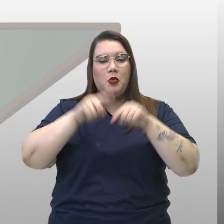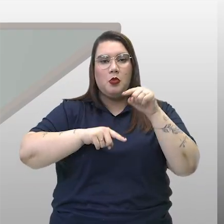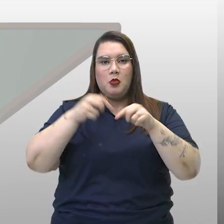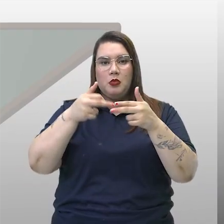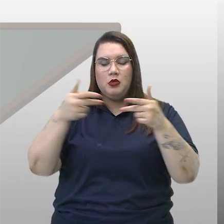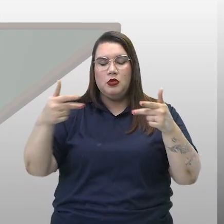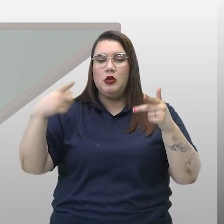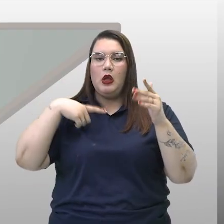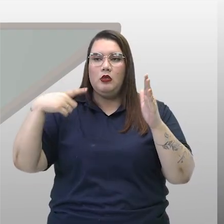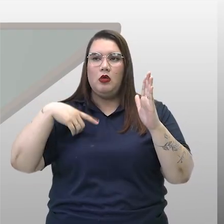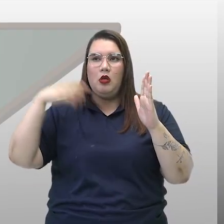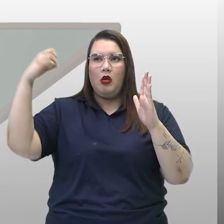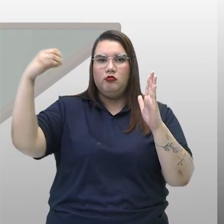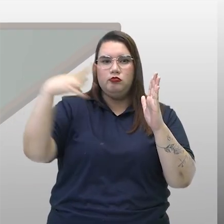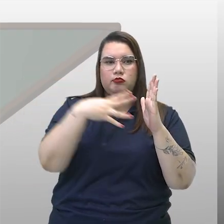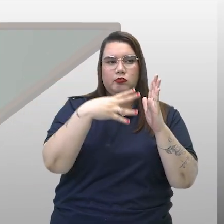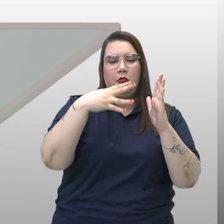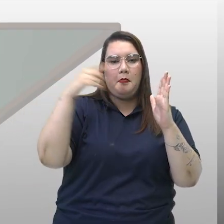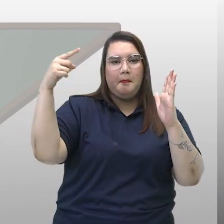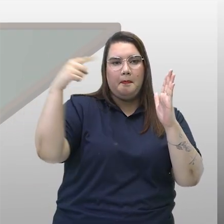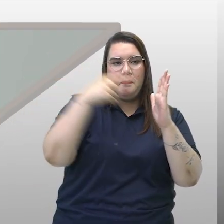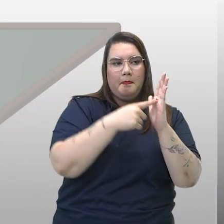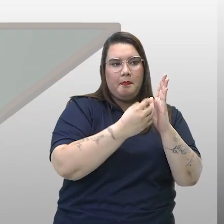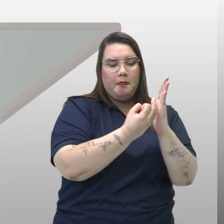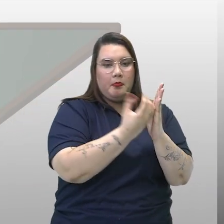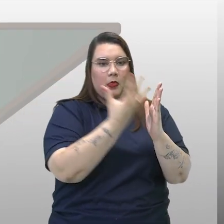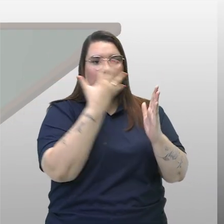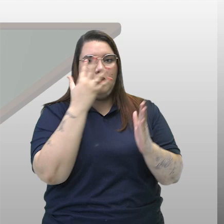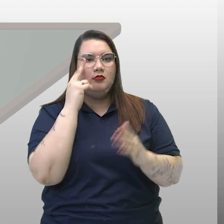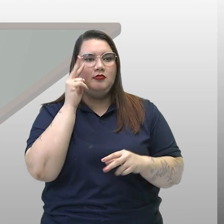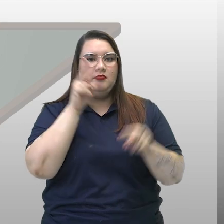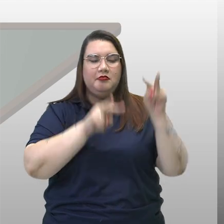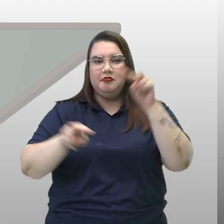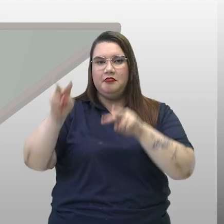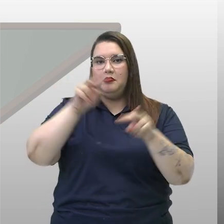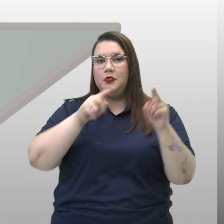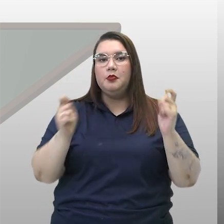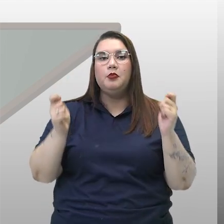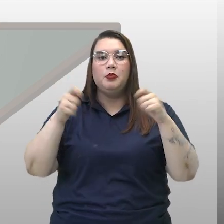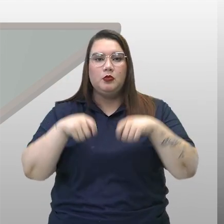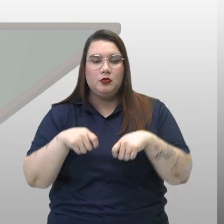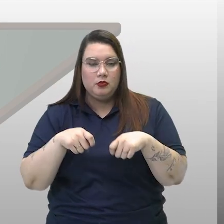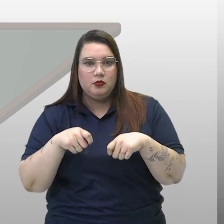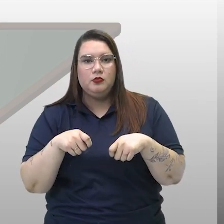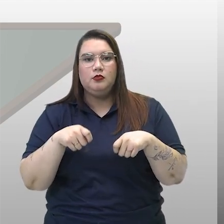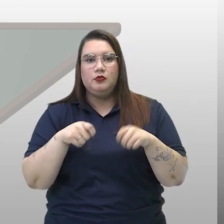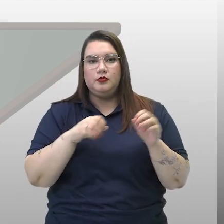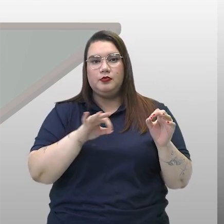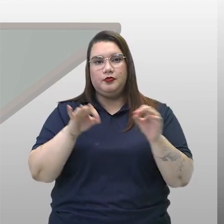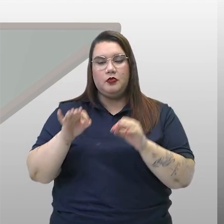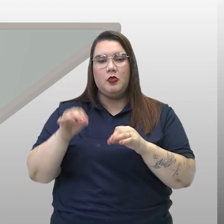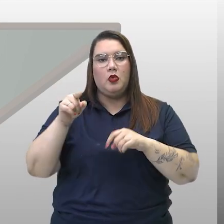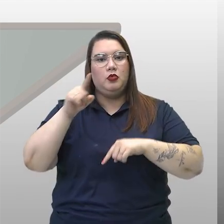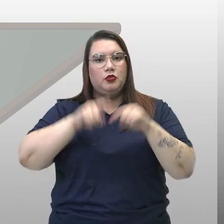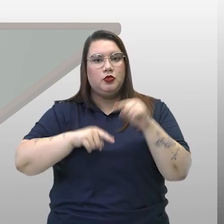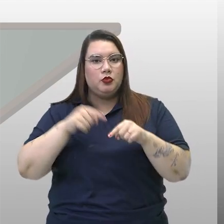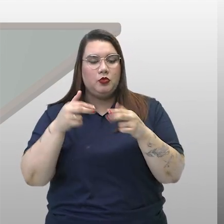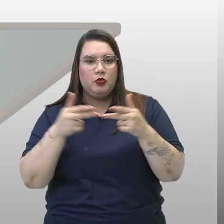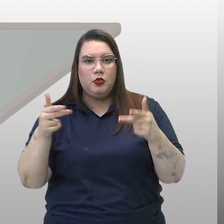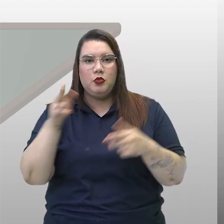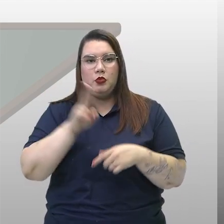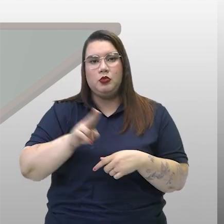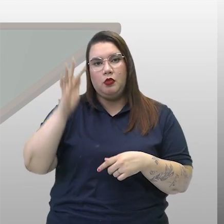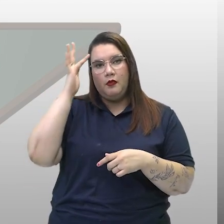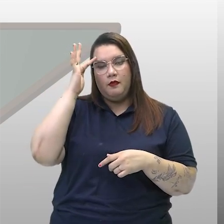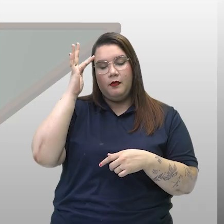alguma fonte, essa luz refletida chega aos nossos olhos e nós conseguimos ver os objetos pelo fenômeno da